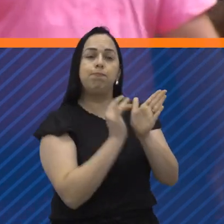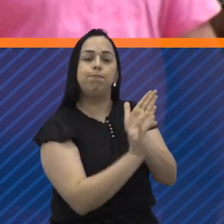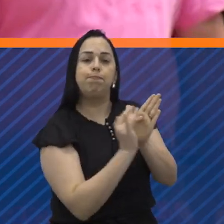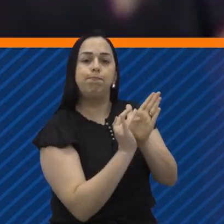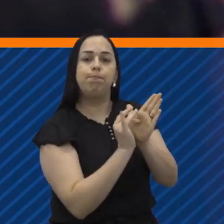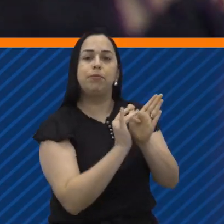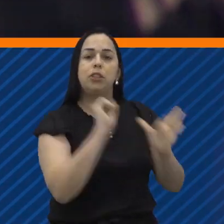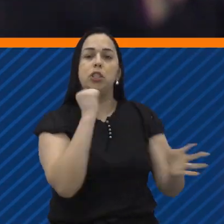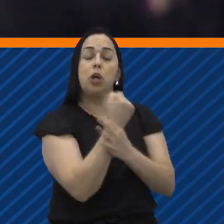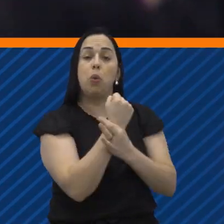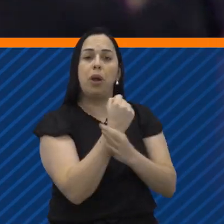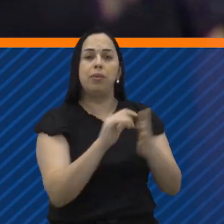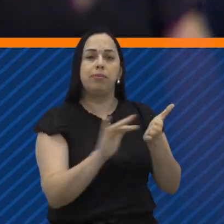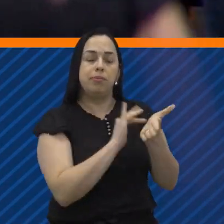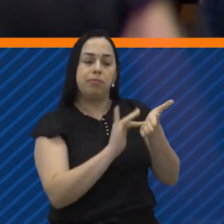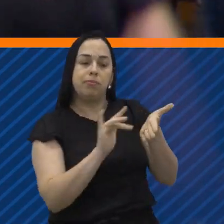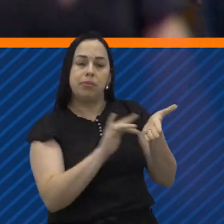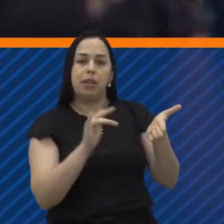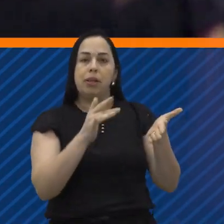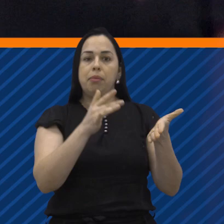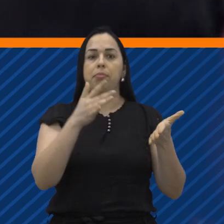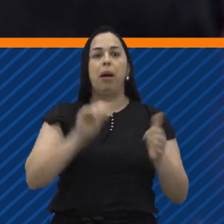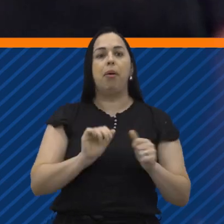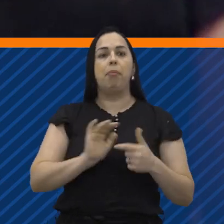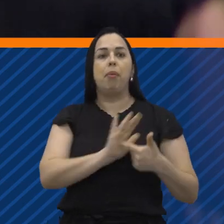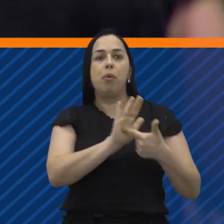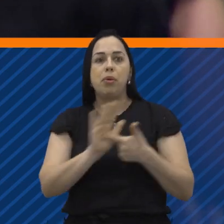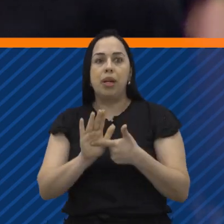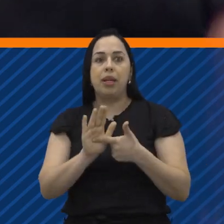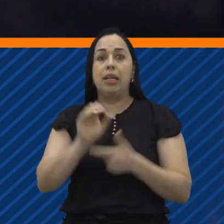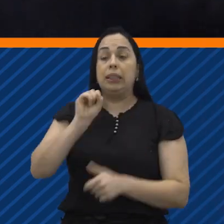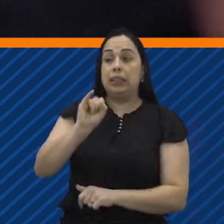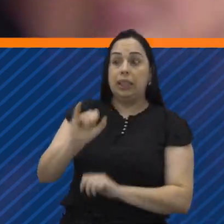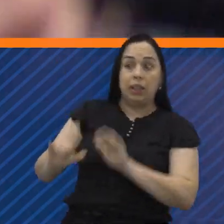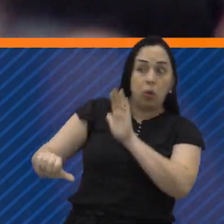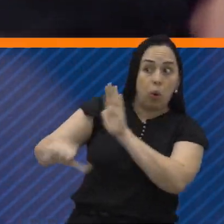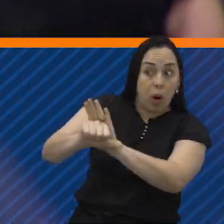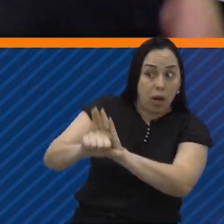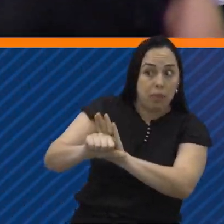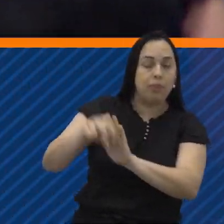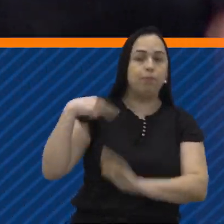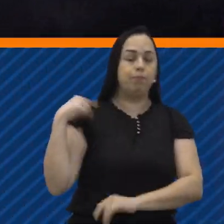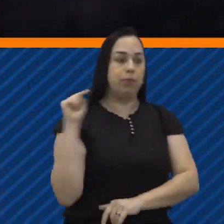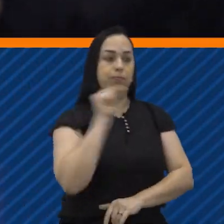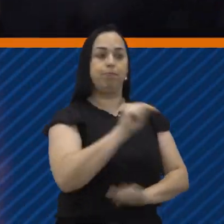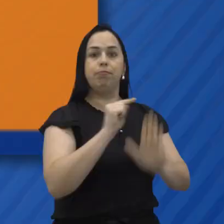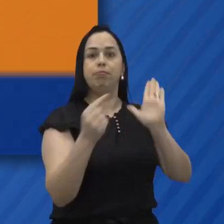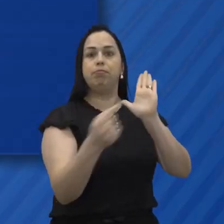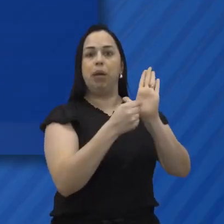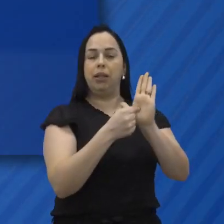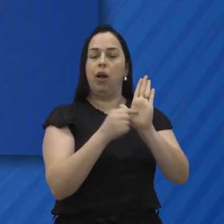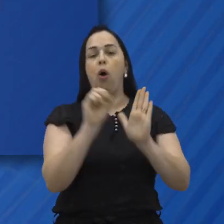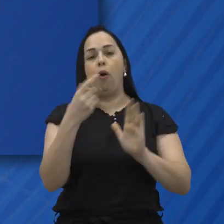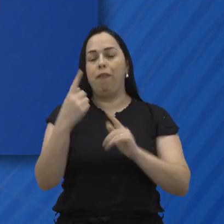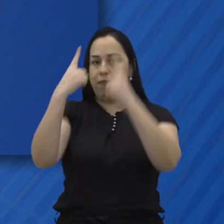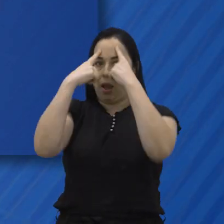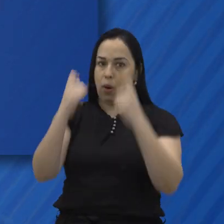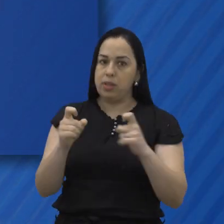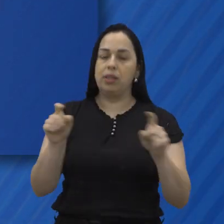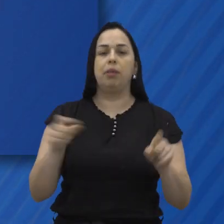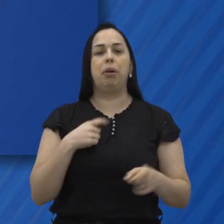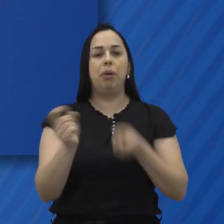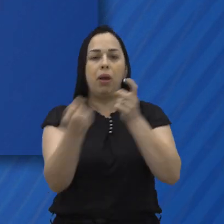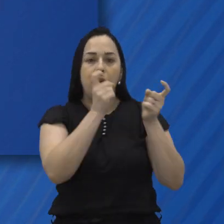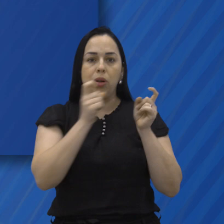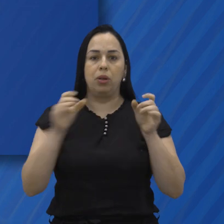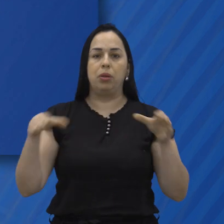A ideia é que o equipamento seja usado para sinalizar a ameaça de crimes ou situação de violência. A pauta completa você